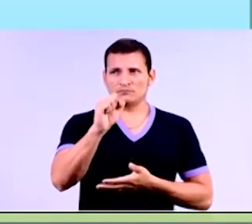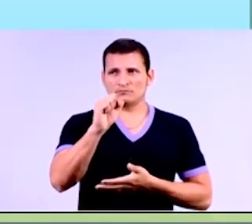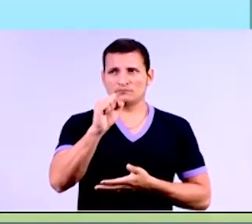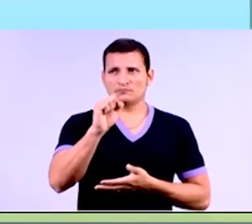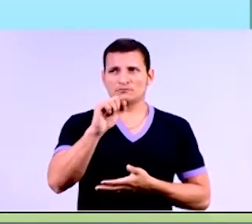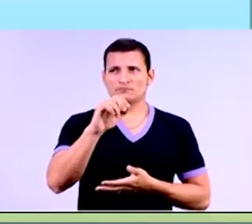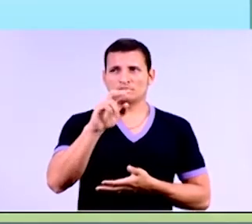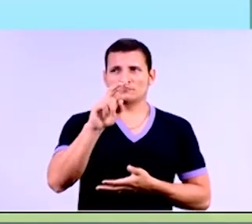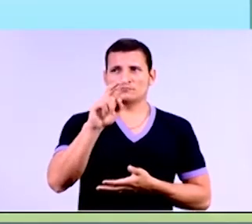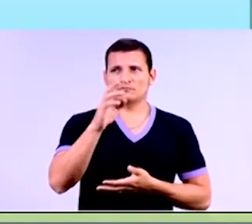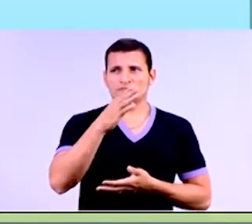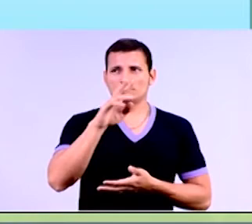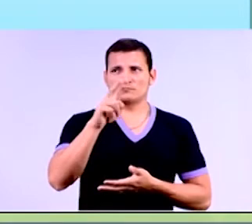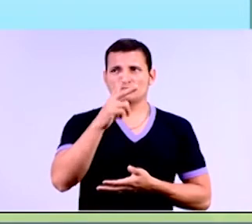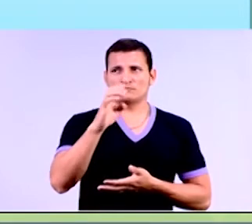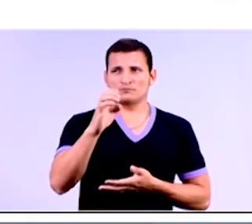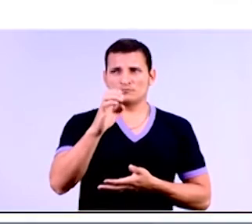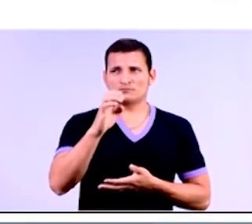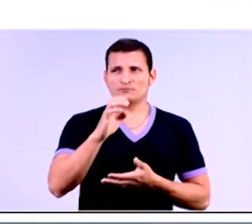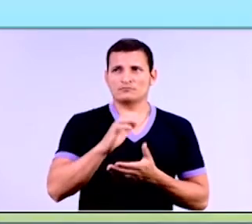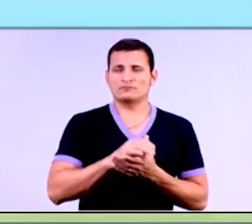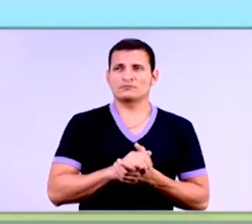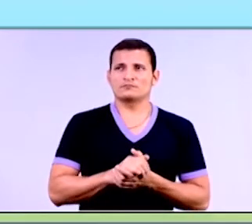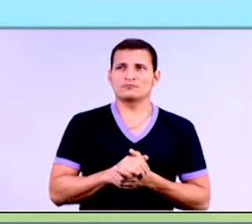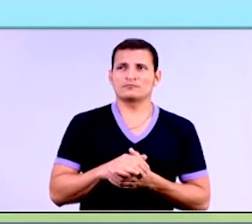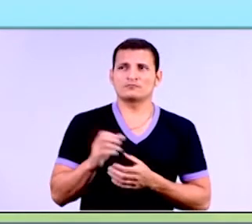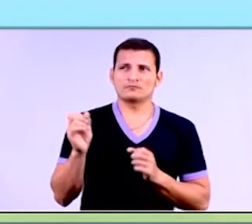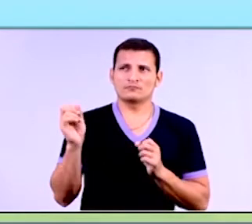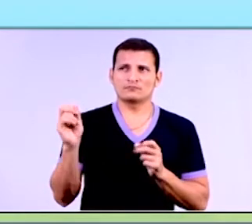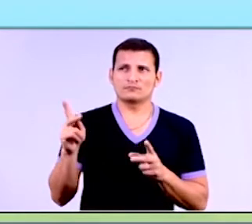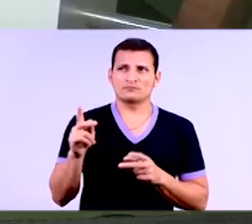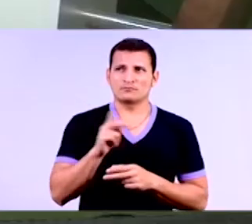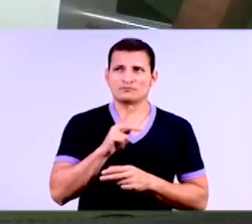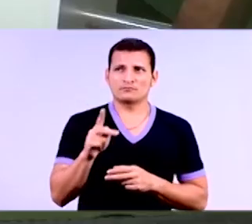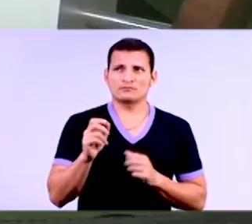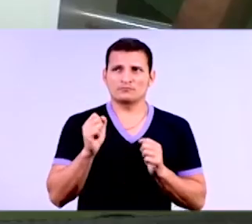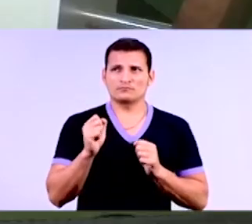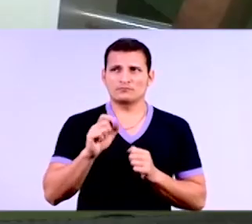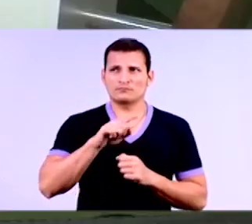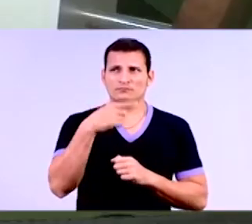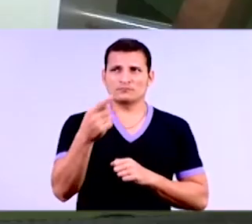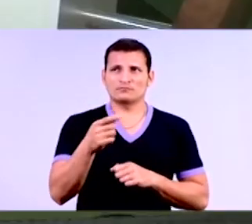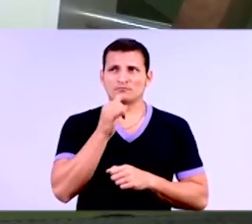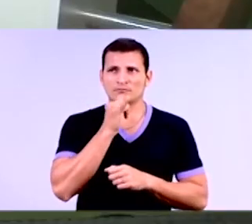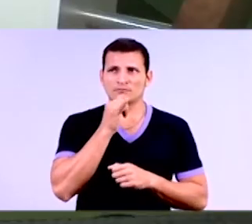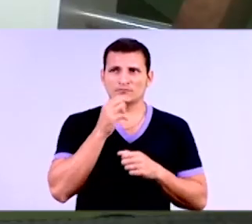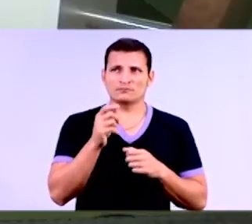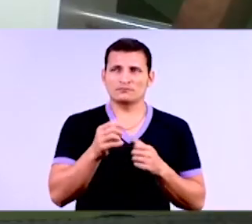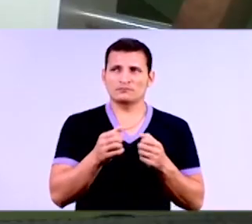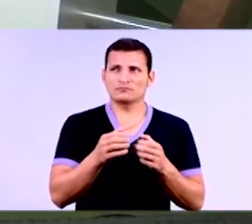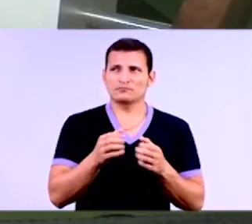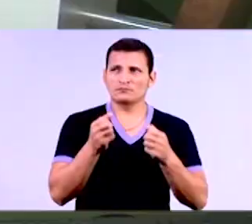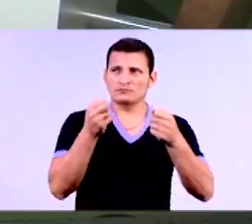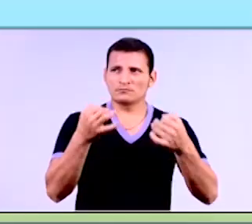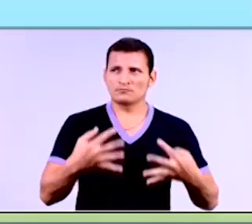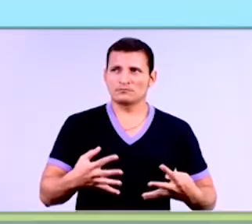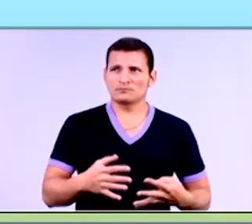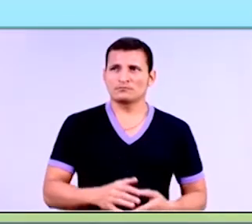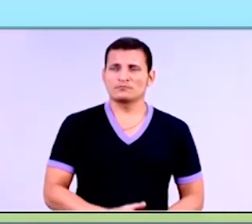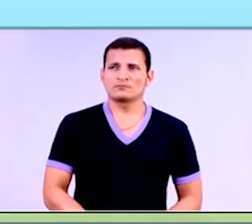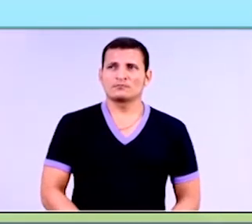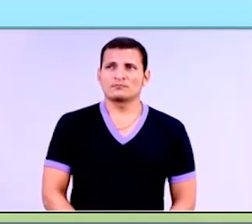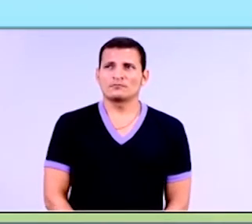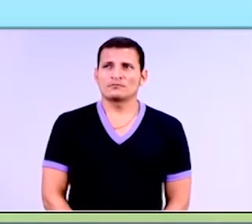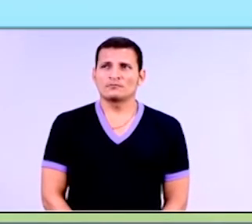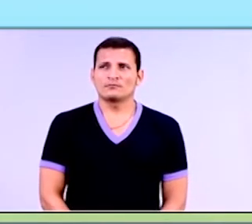eat fruit? Ok? Professora Leide, você pode falar do próximo exemplo, por favor? Alunos, agora com